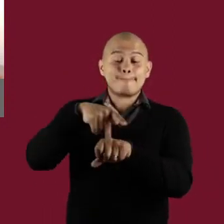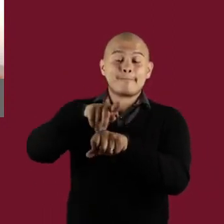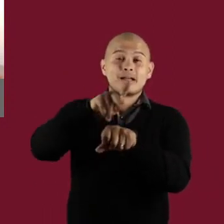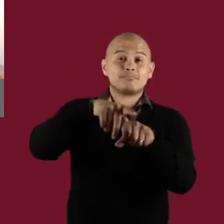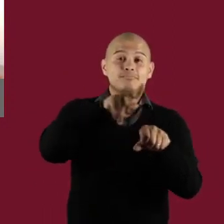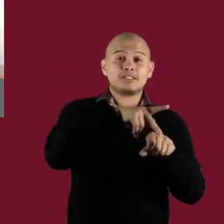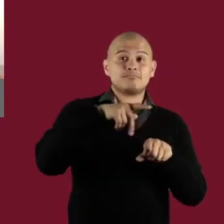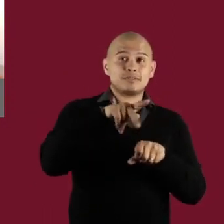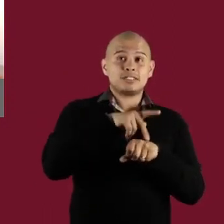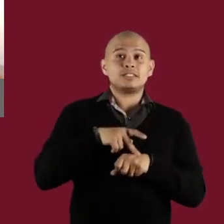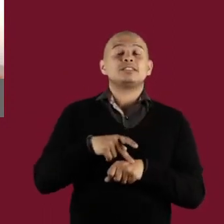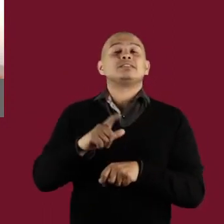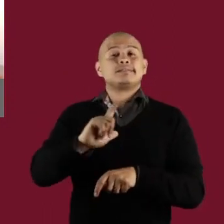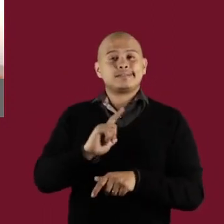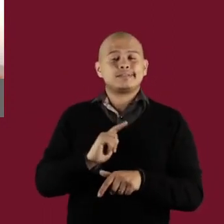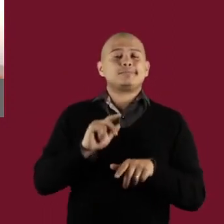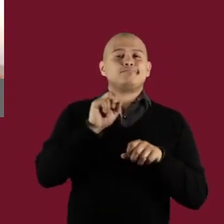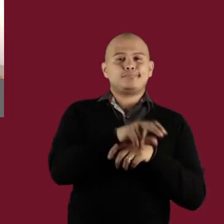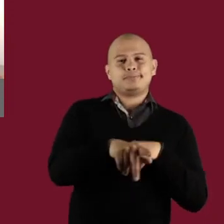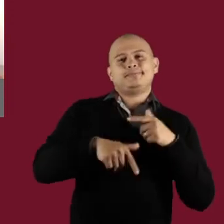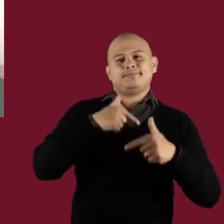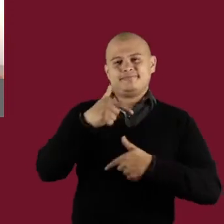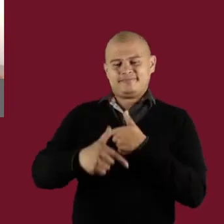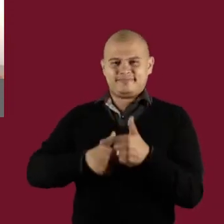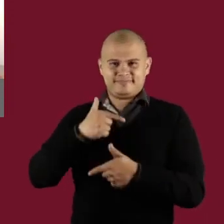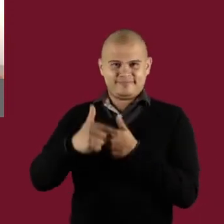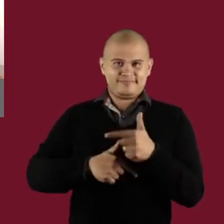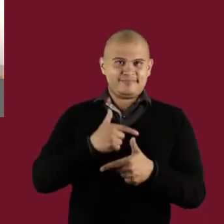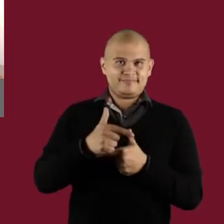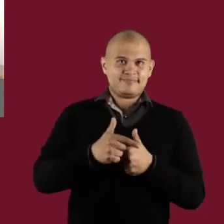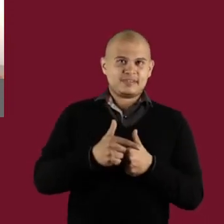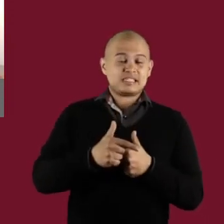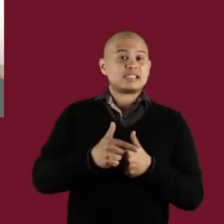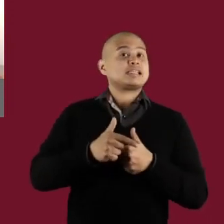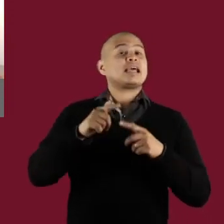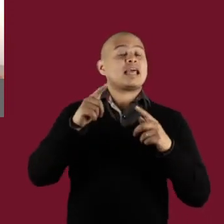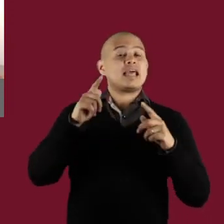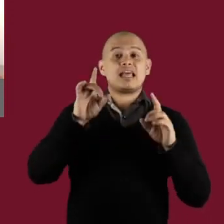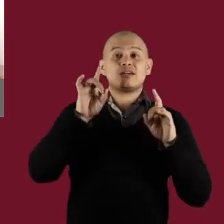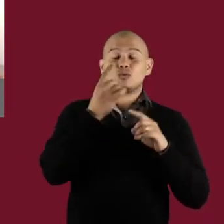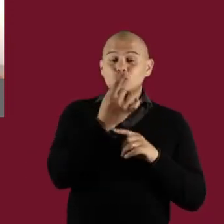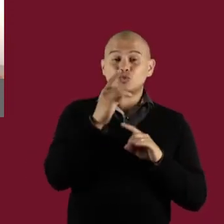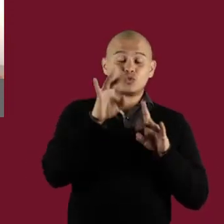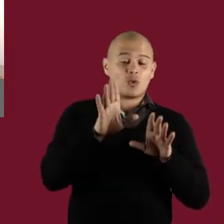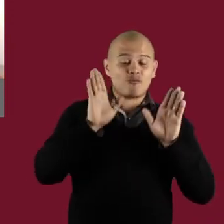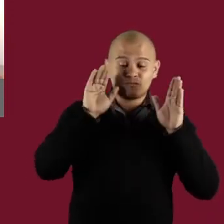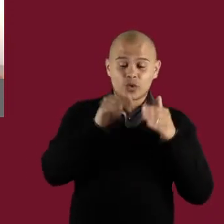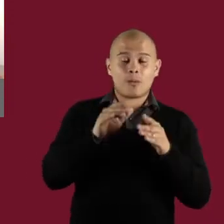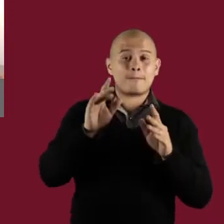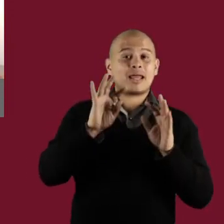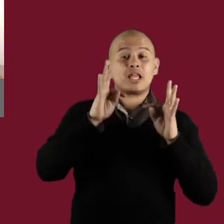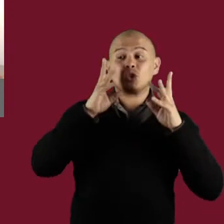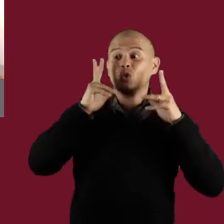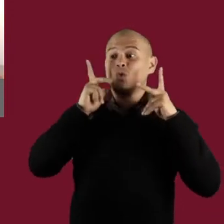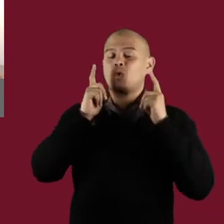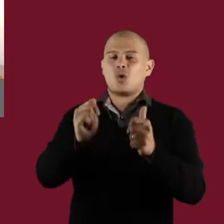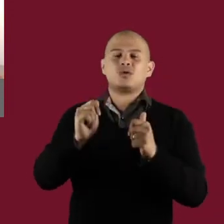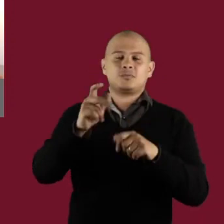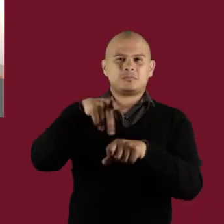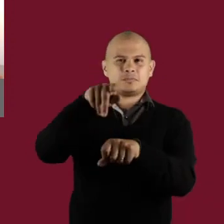só lugar. E isso que o Leotério falou é importante, é um só microfone para todos esses países e também para as diásporas que falam português. Mas